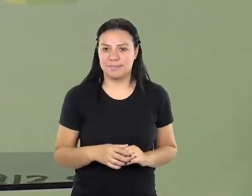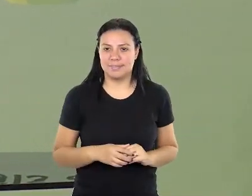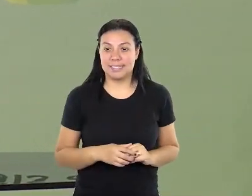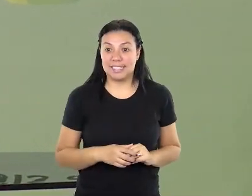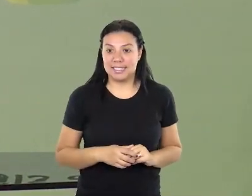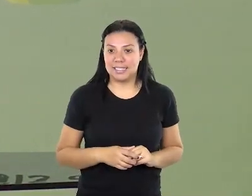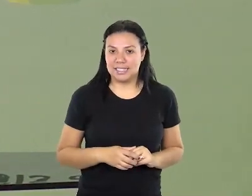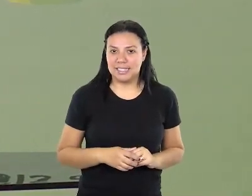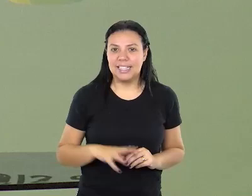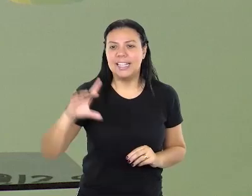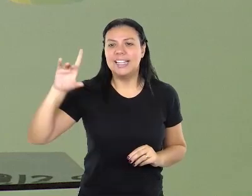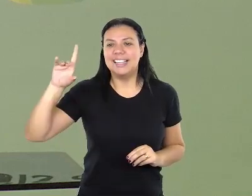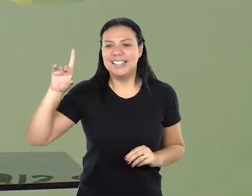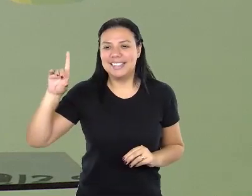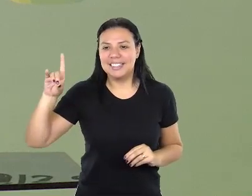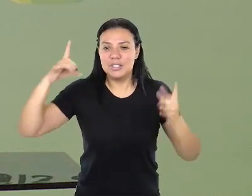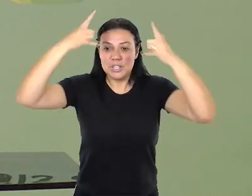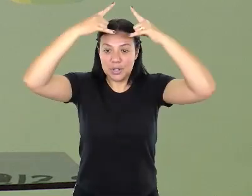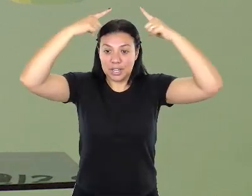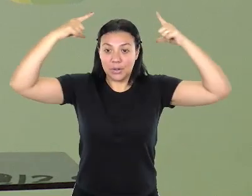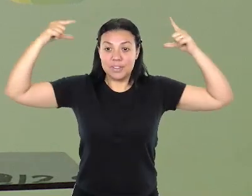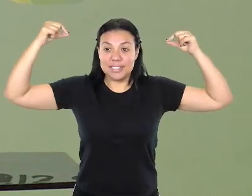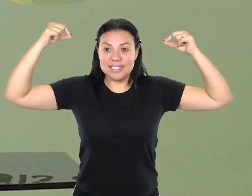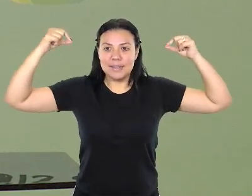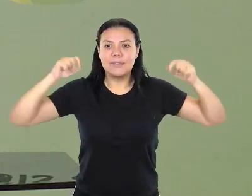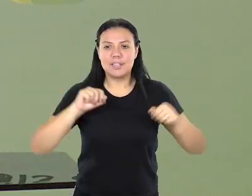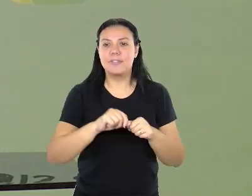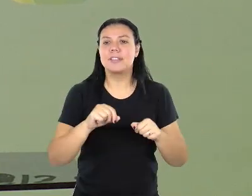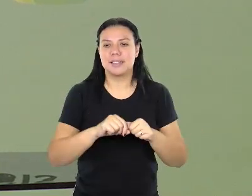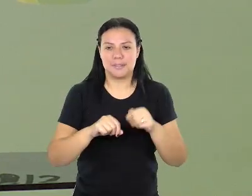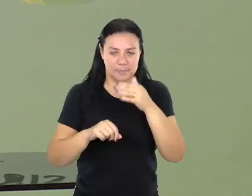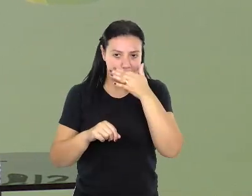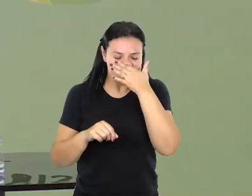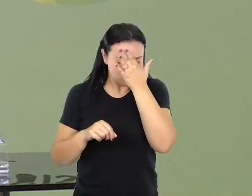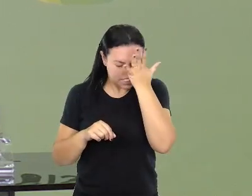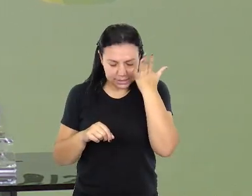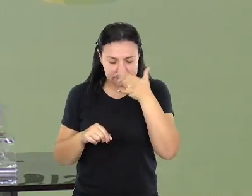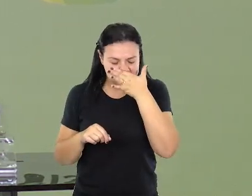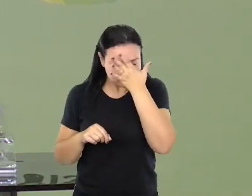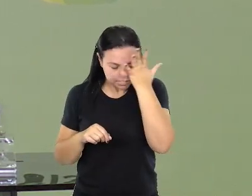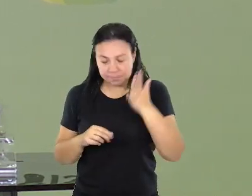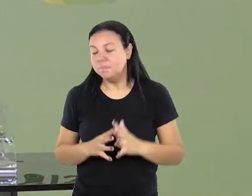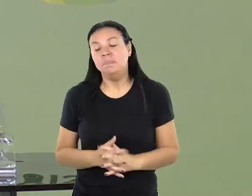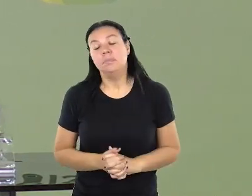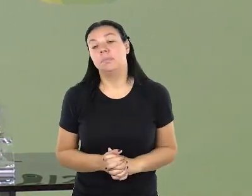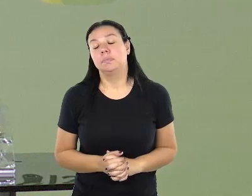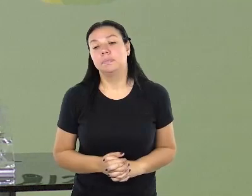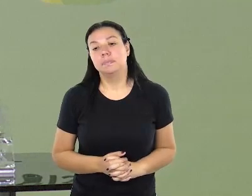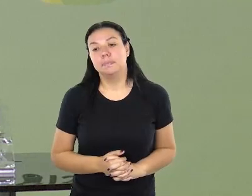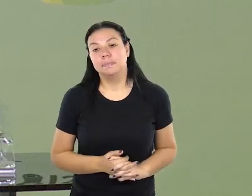calvinista praticante. Jonas era calvinista que não praticava, não obedecia.